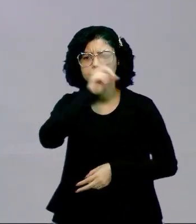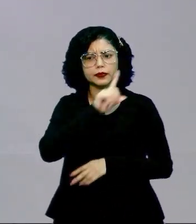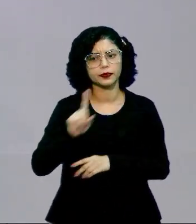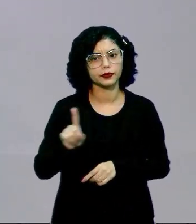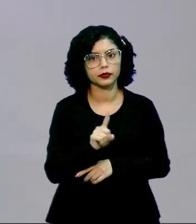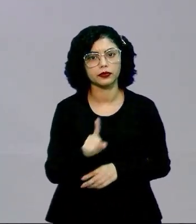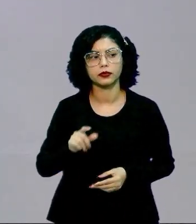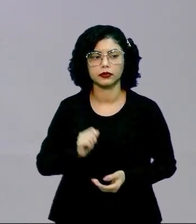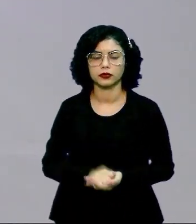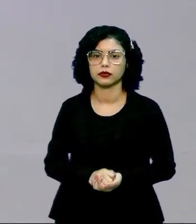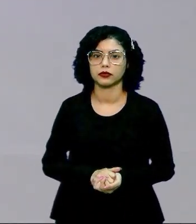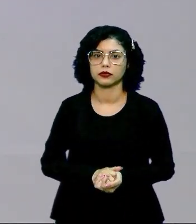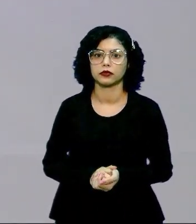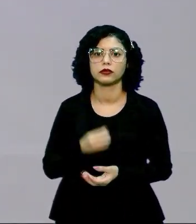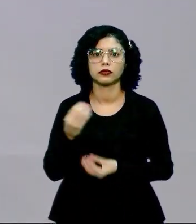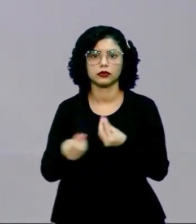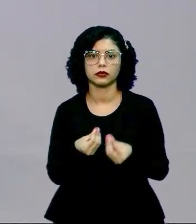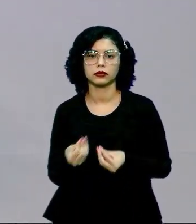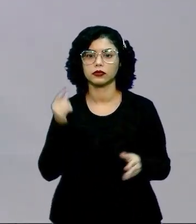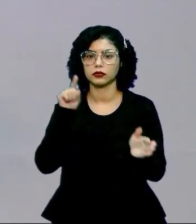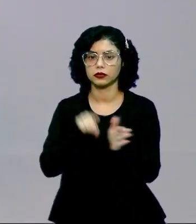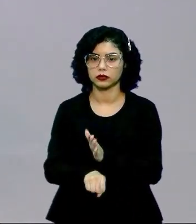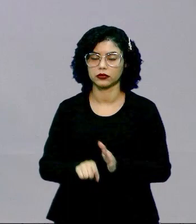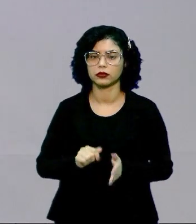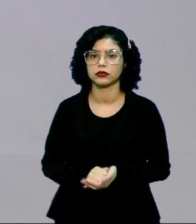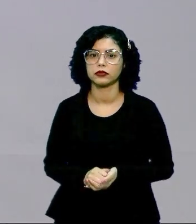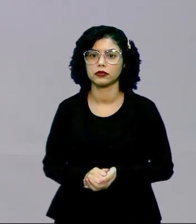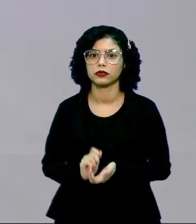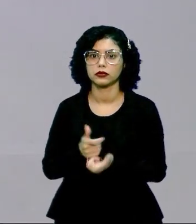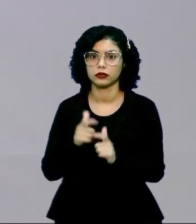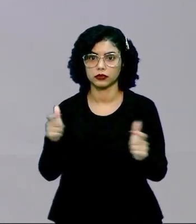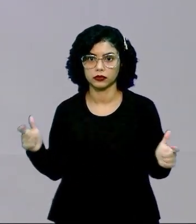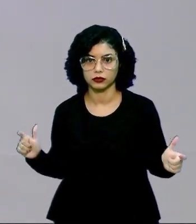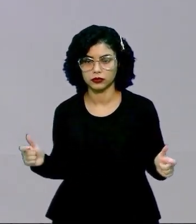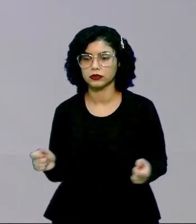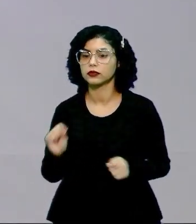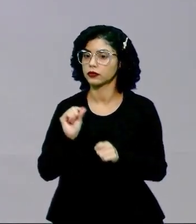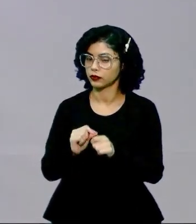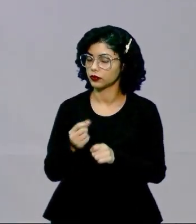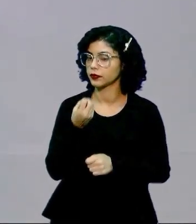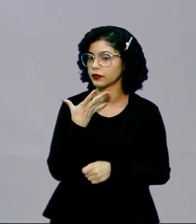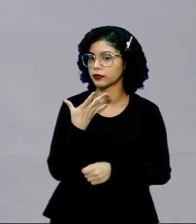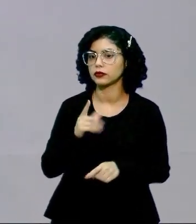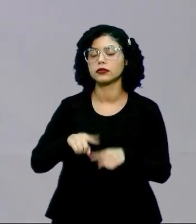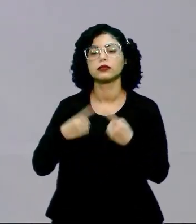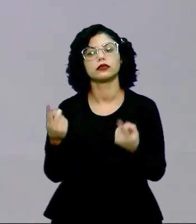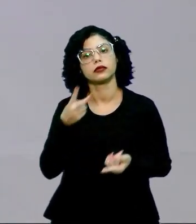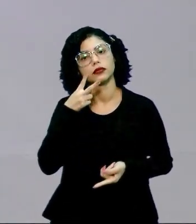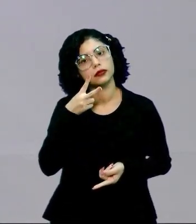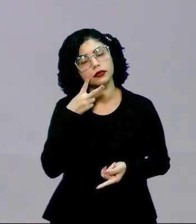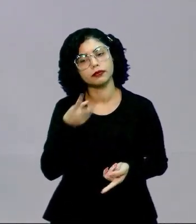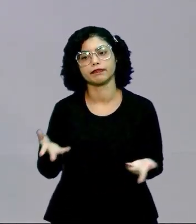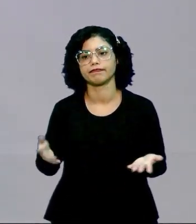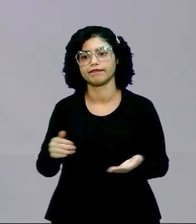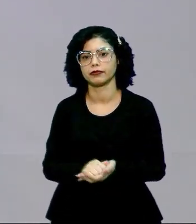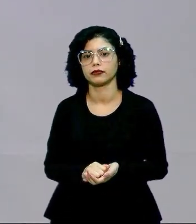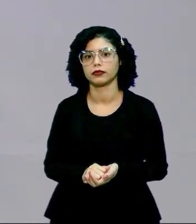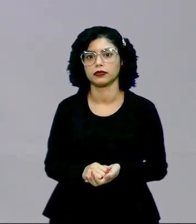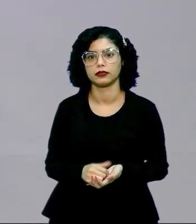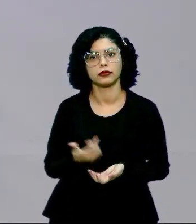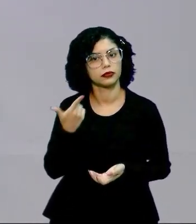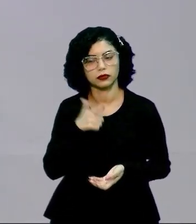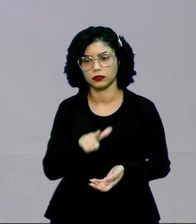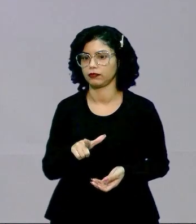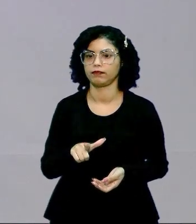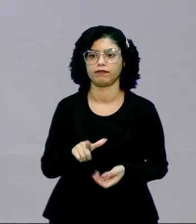difícil como mostra a questão. Muito bem elaborada. E a gente olha assim, nossa, não